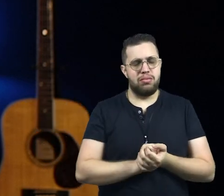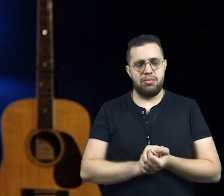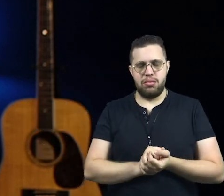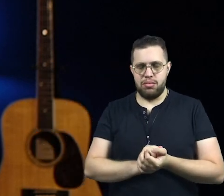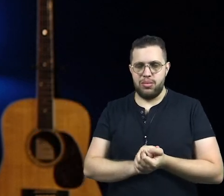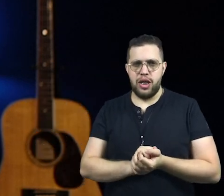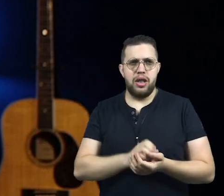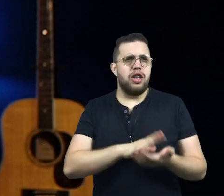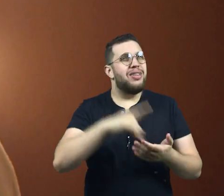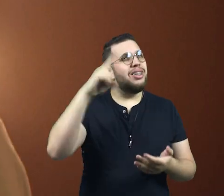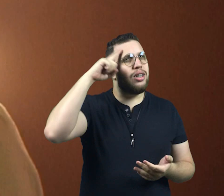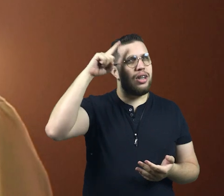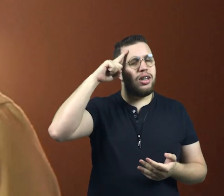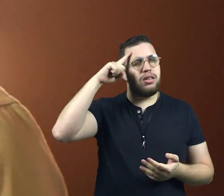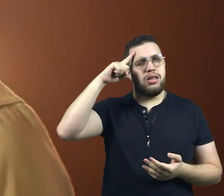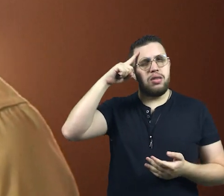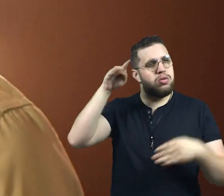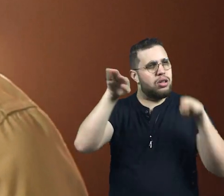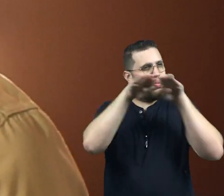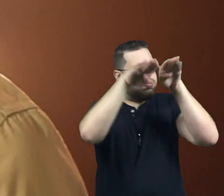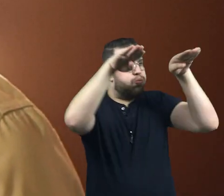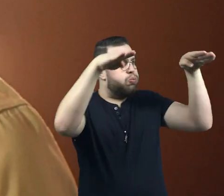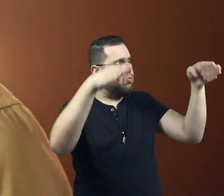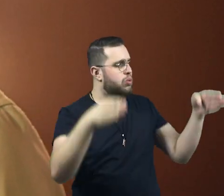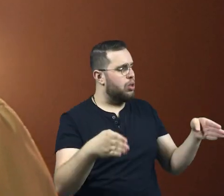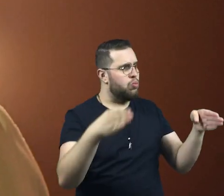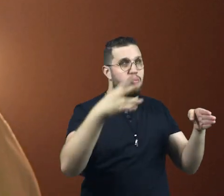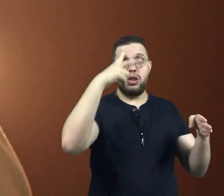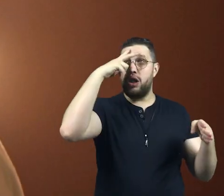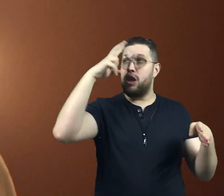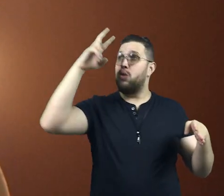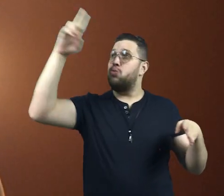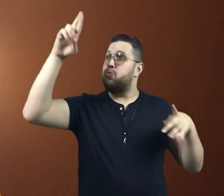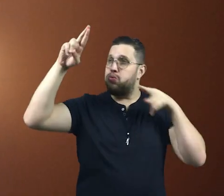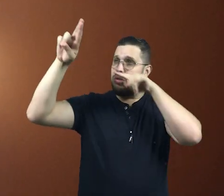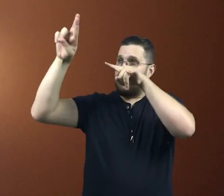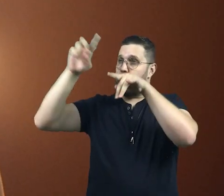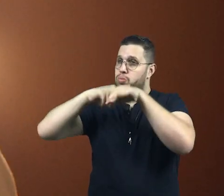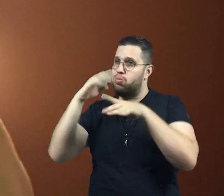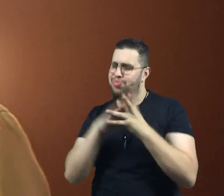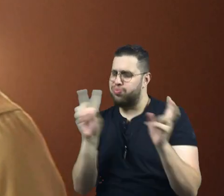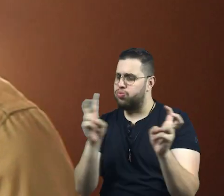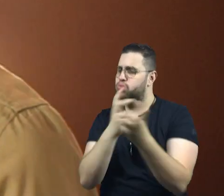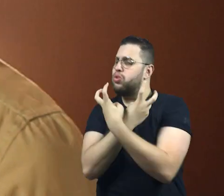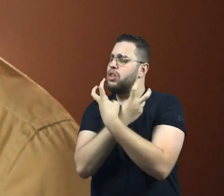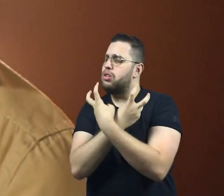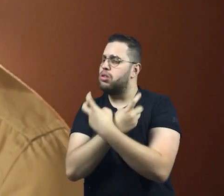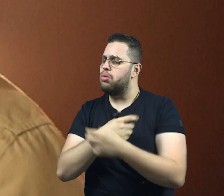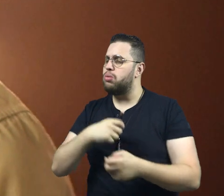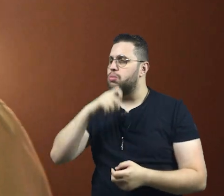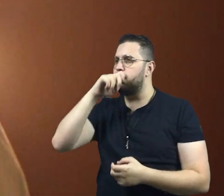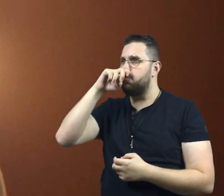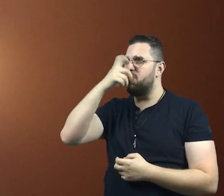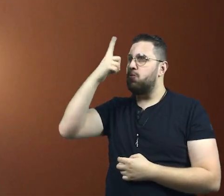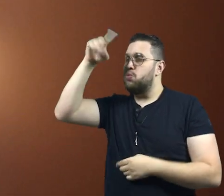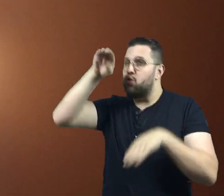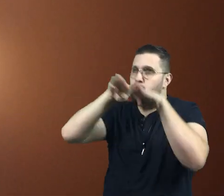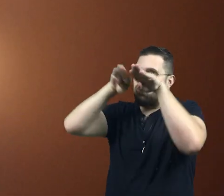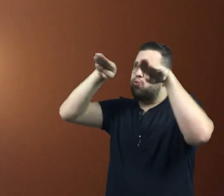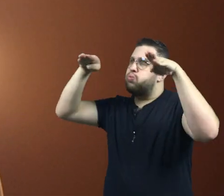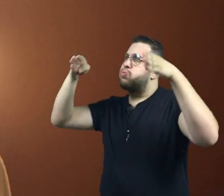naquele dia haverá um altar dedicado ao Senhor no centro do Egito, e em sua fronteira um monumento ao